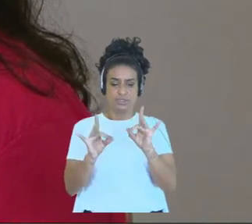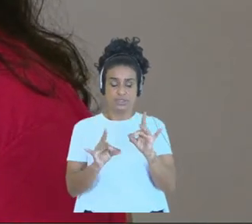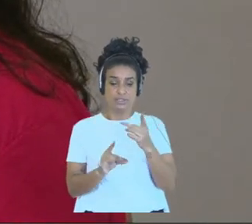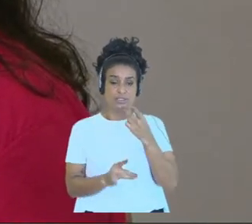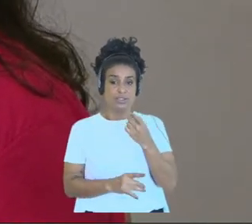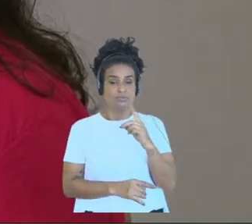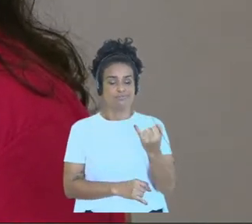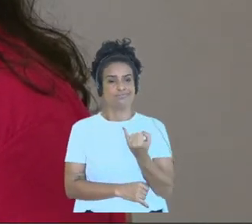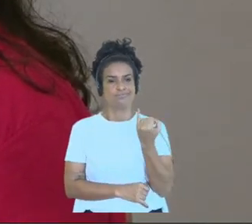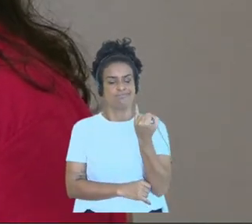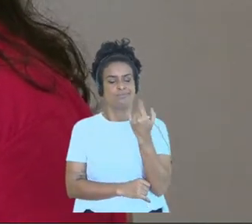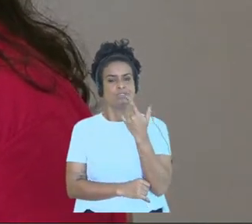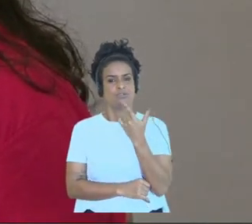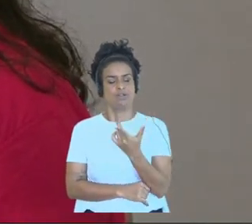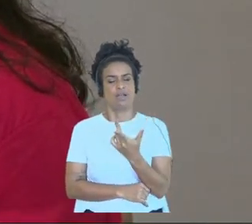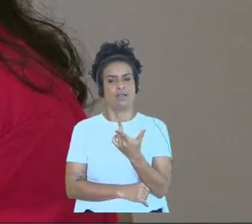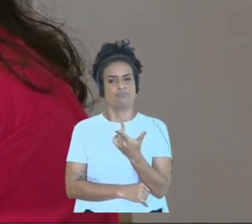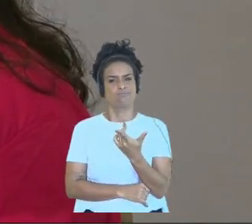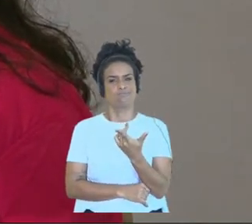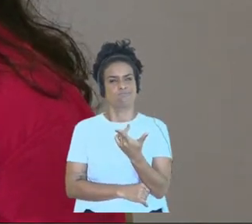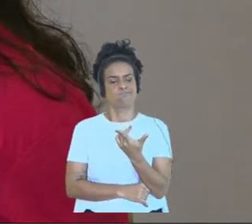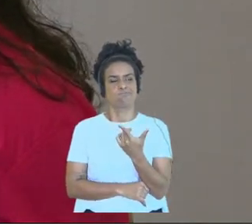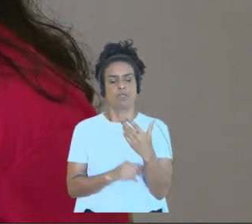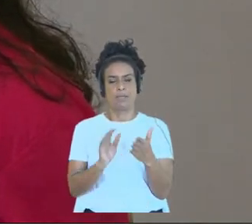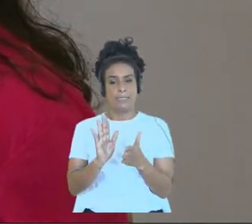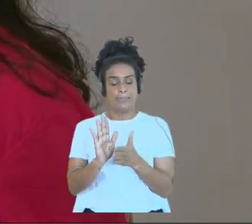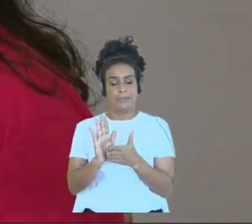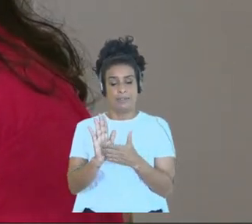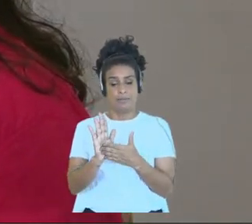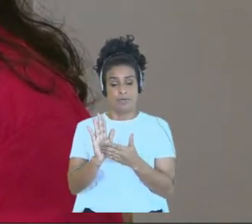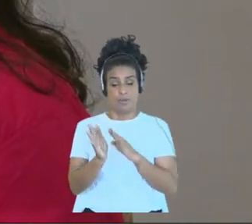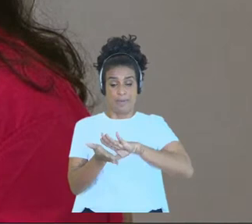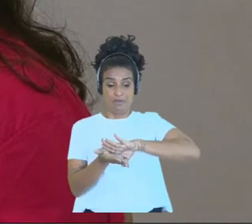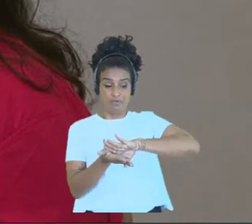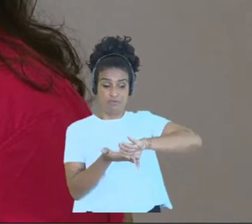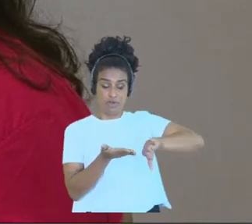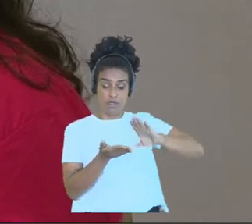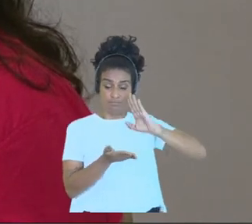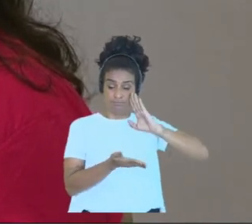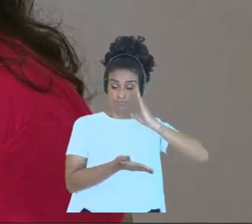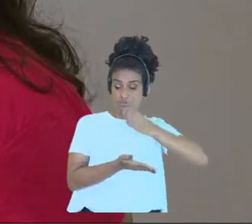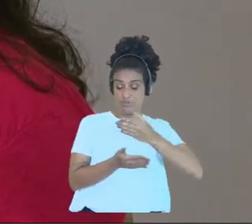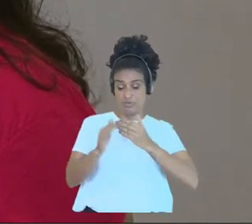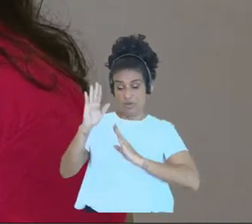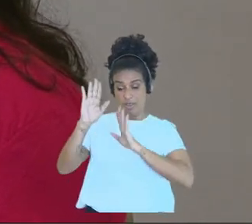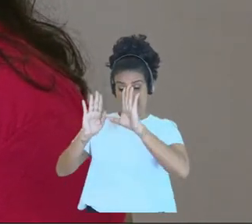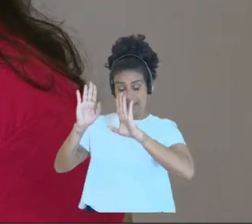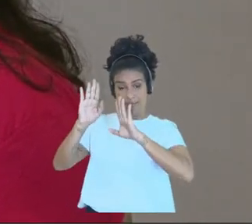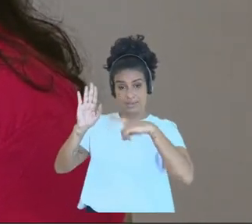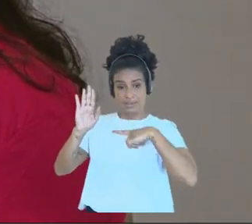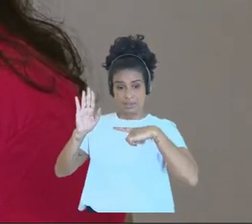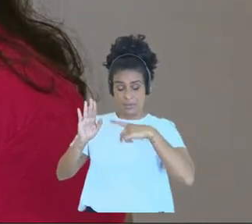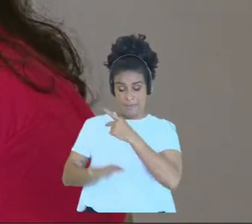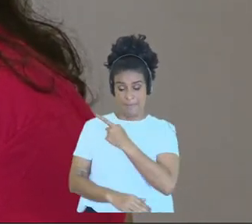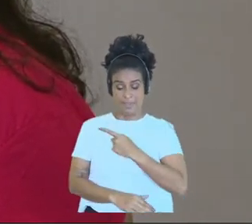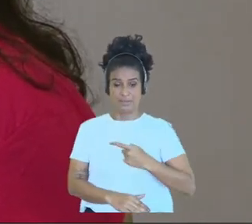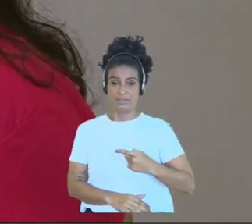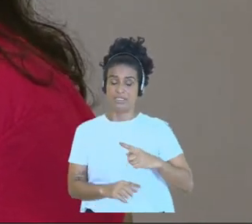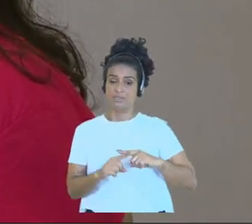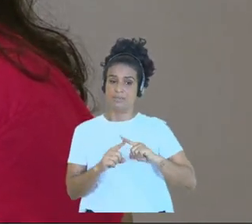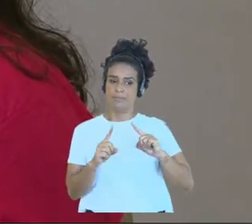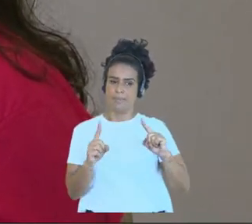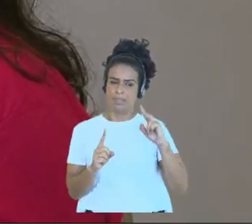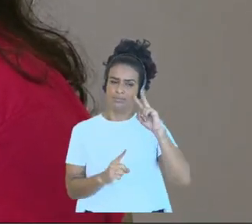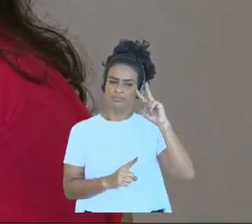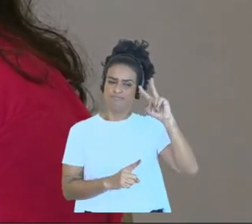coisa que tem ficado um pouco meio fora da análise, porque a gente está tão focado nas eleições para presidente da República,